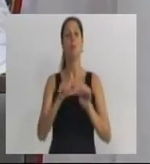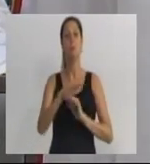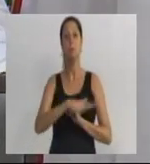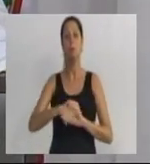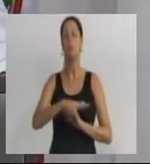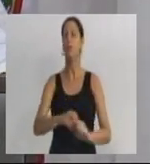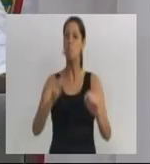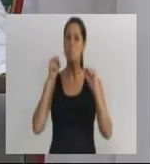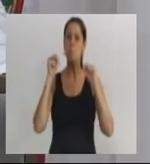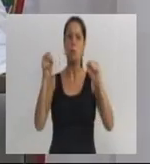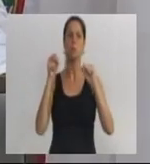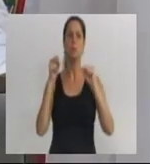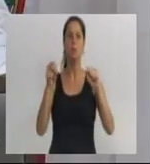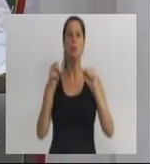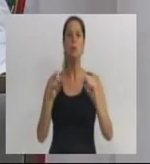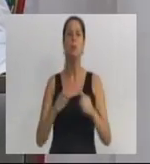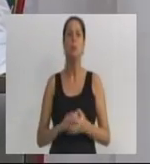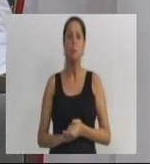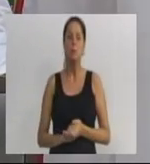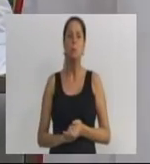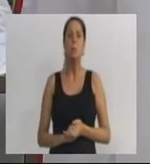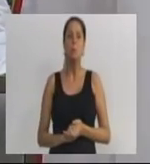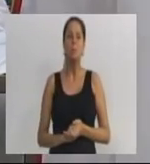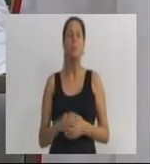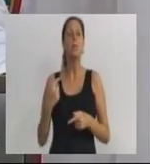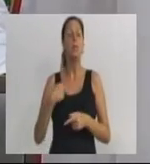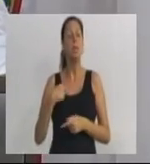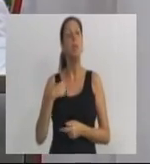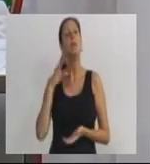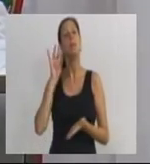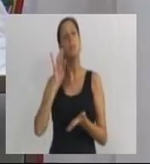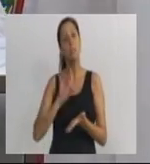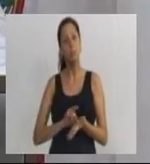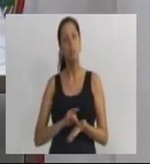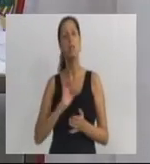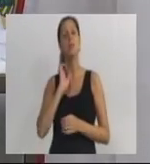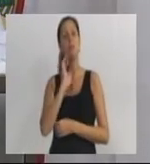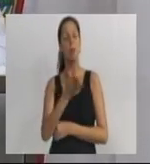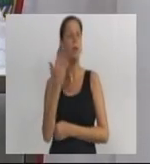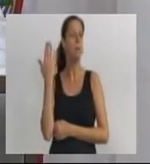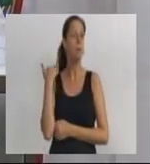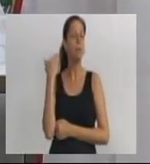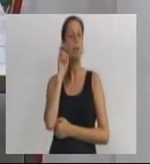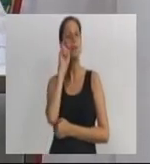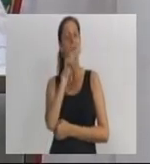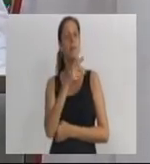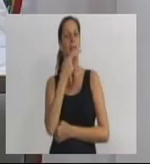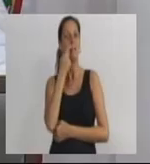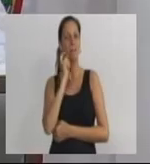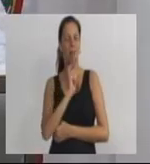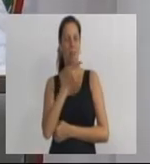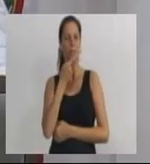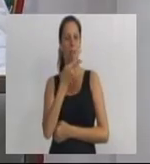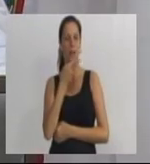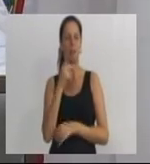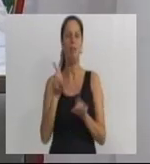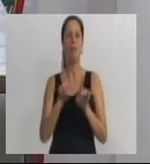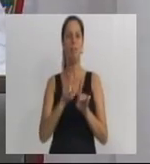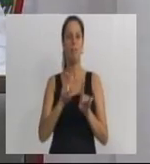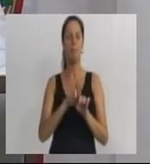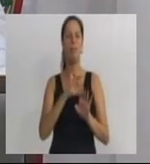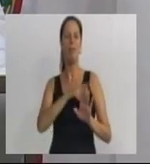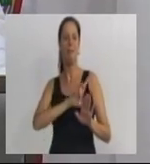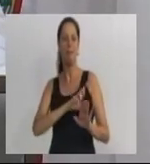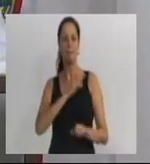todo tem protestado. E eu fiquei atento às manifestações do vereador Fábio Filho, do vereador